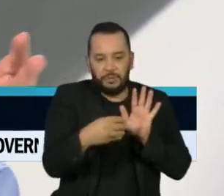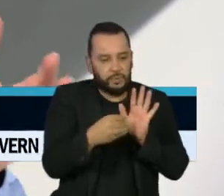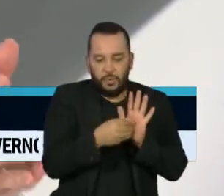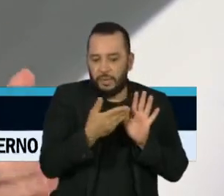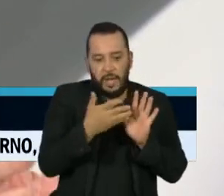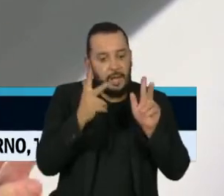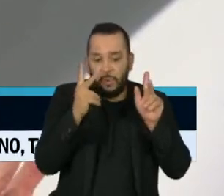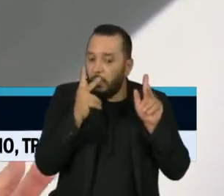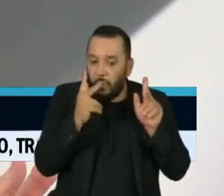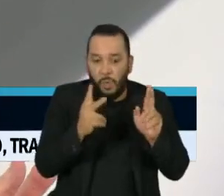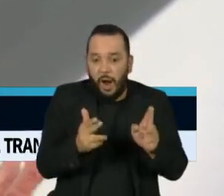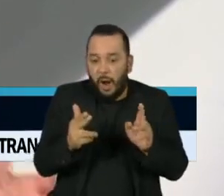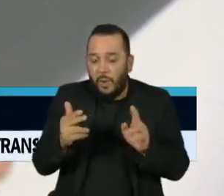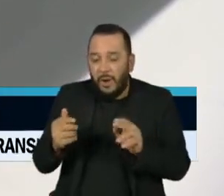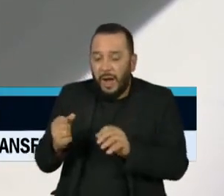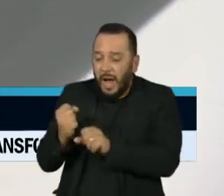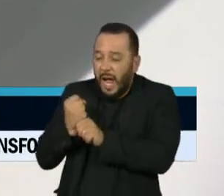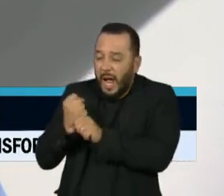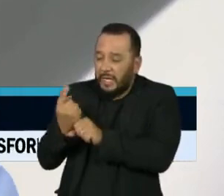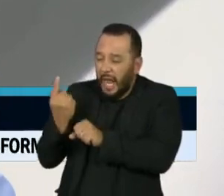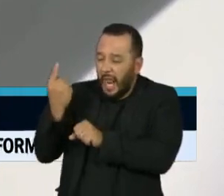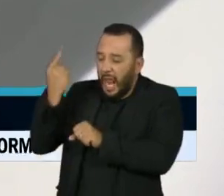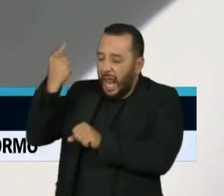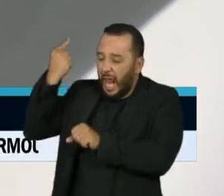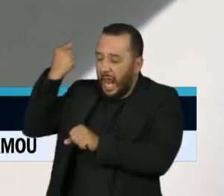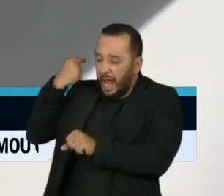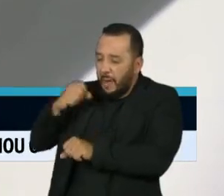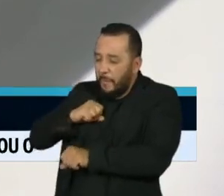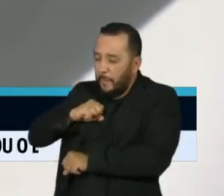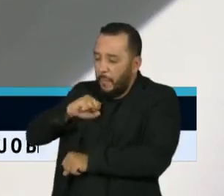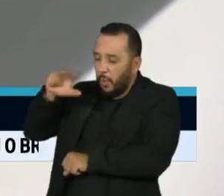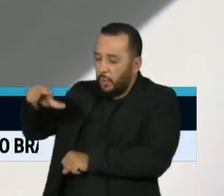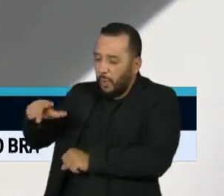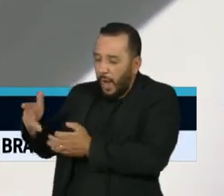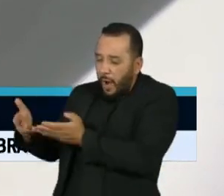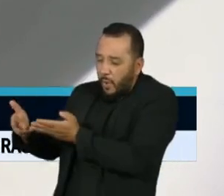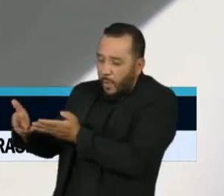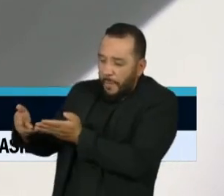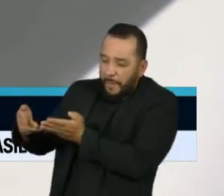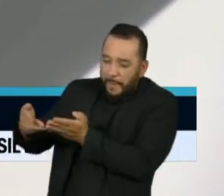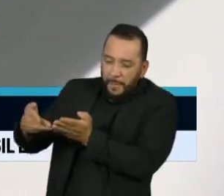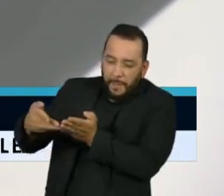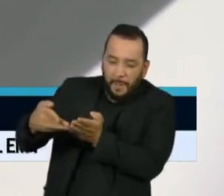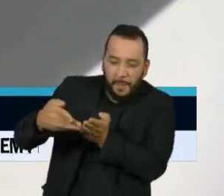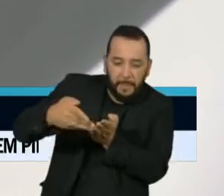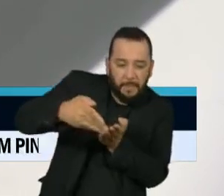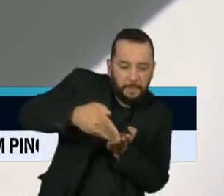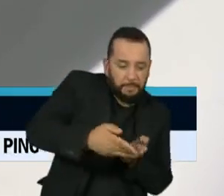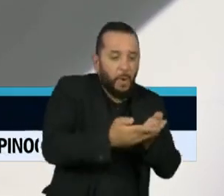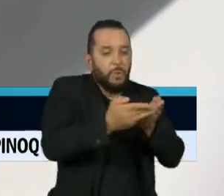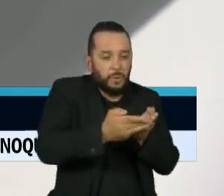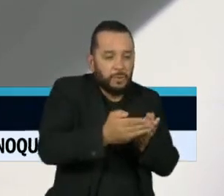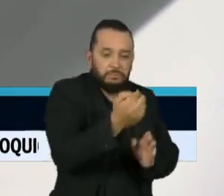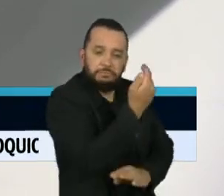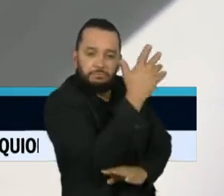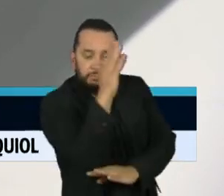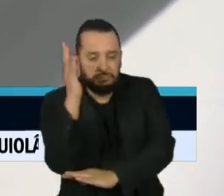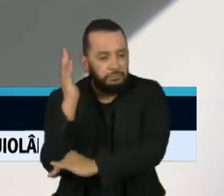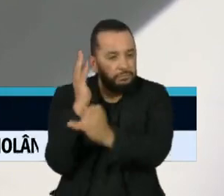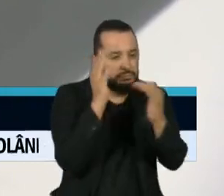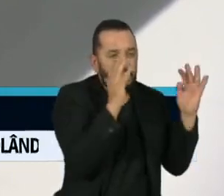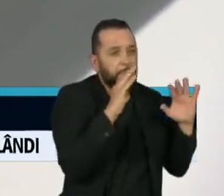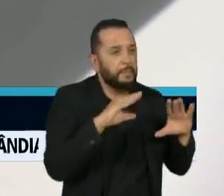Brasil foi descoberto. Nessa frase, ele deu três questões do Enem. A primeira, que o Brasil não